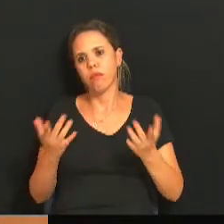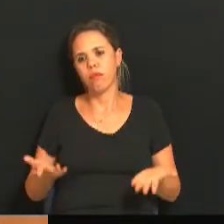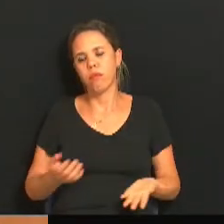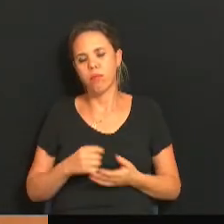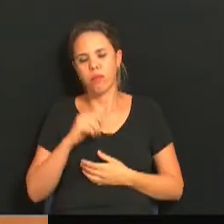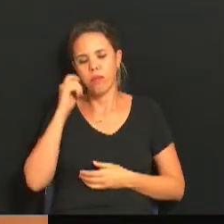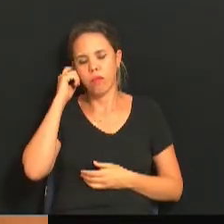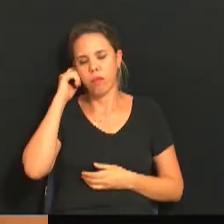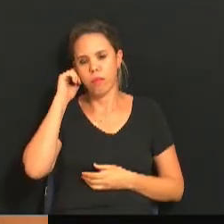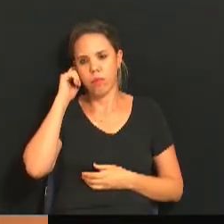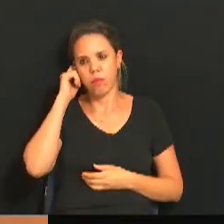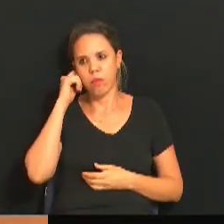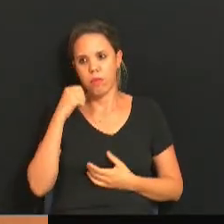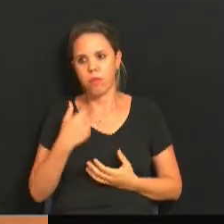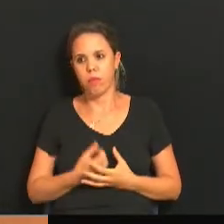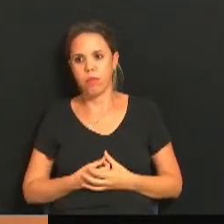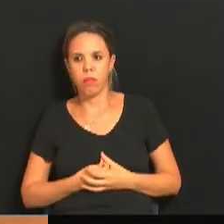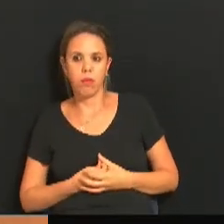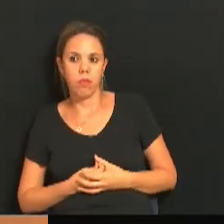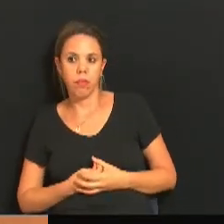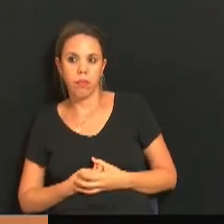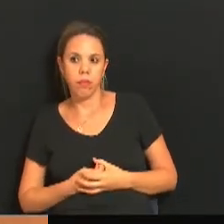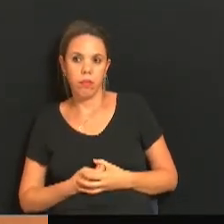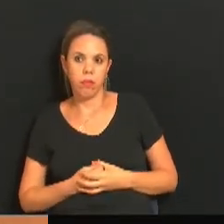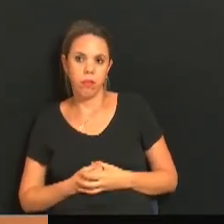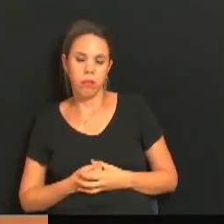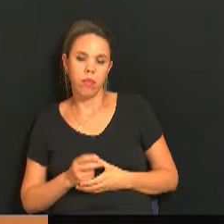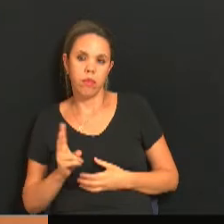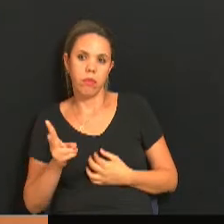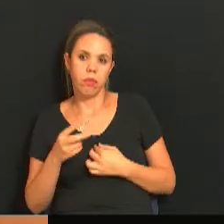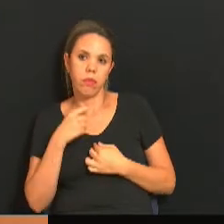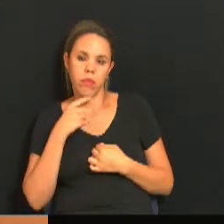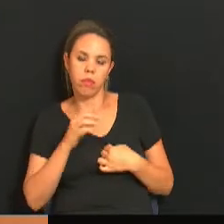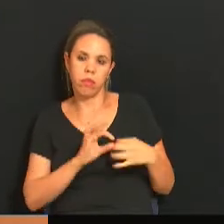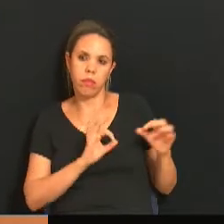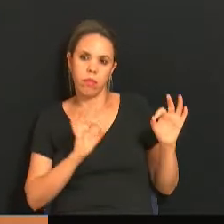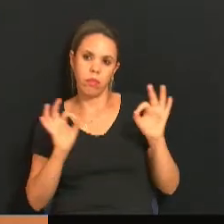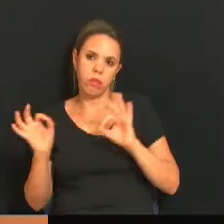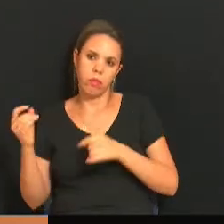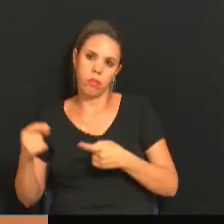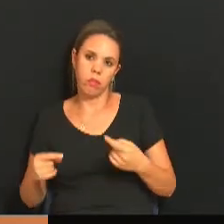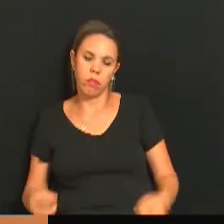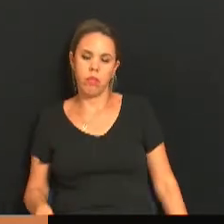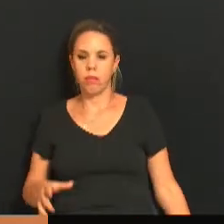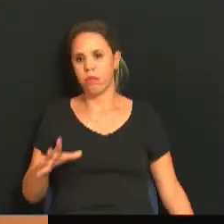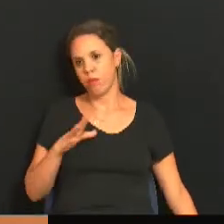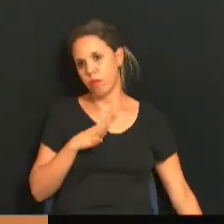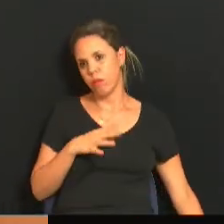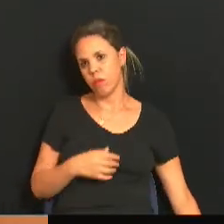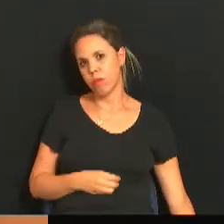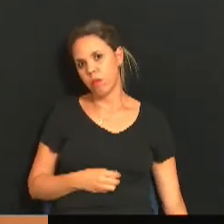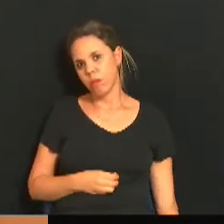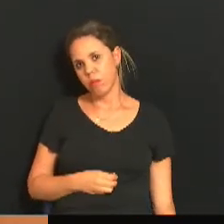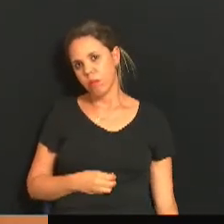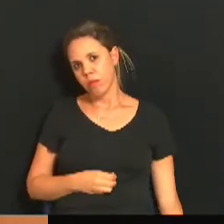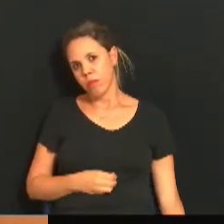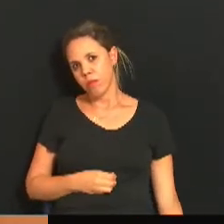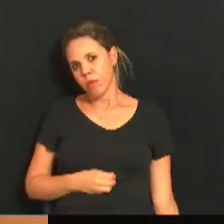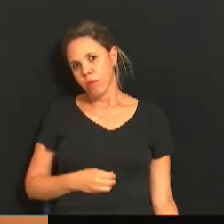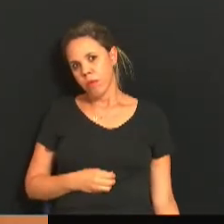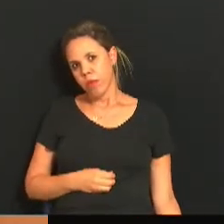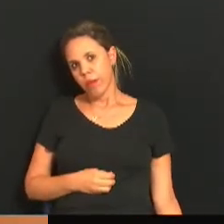mas a gente a gente vai continuar acompanhando essa discussão na cidade e